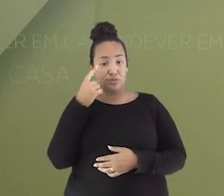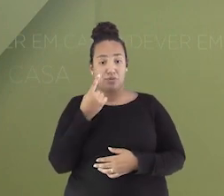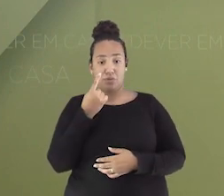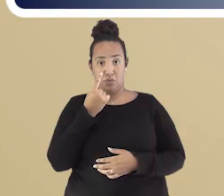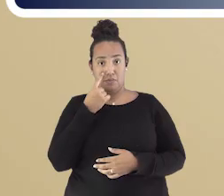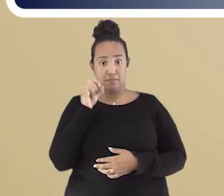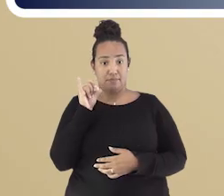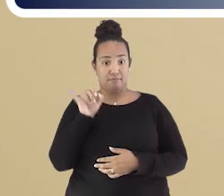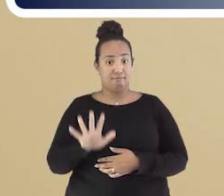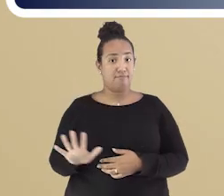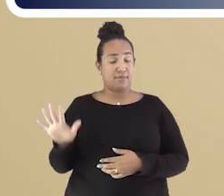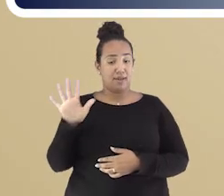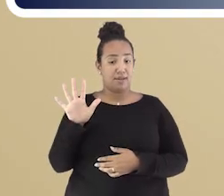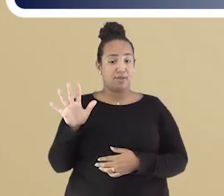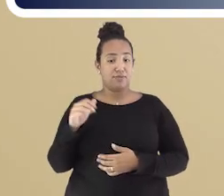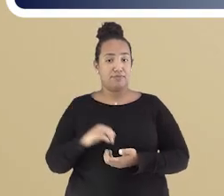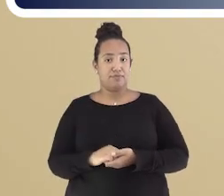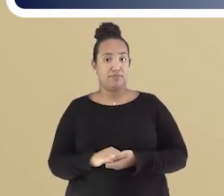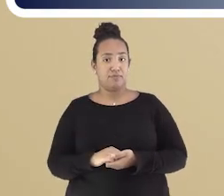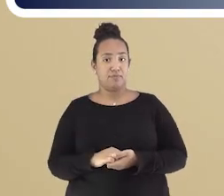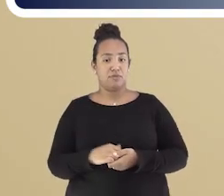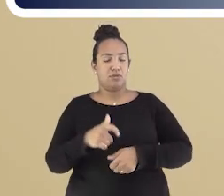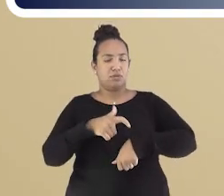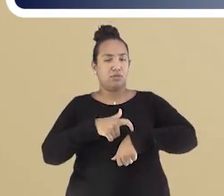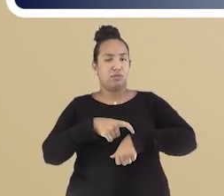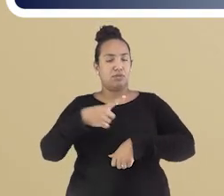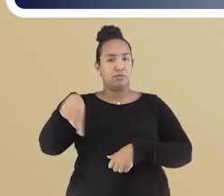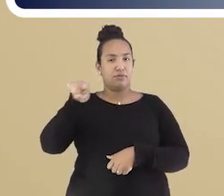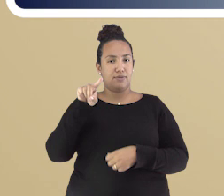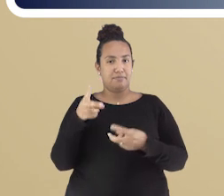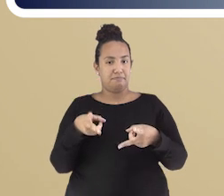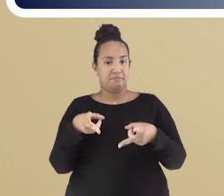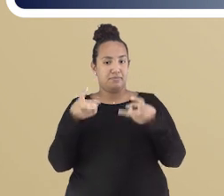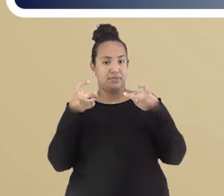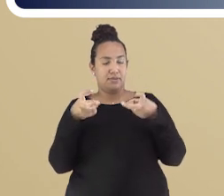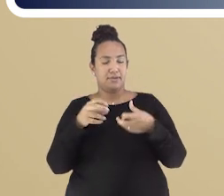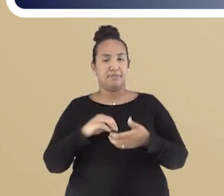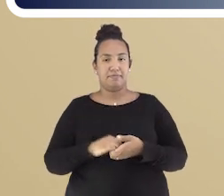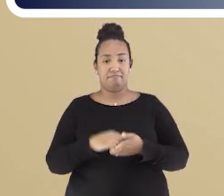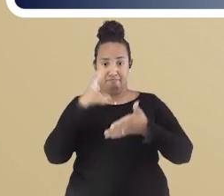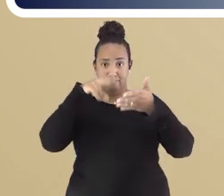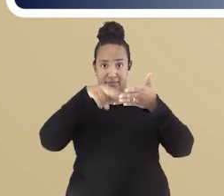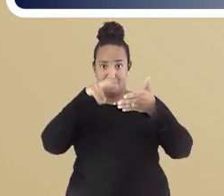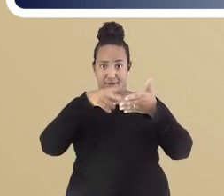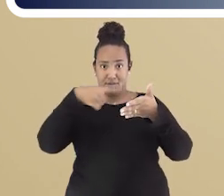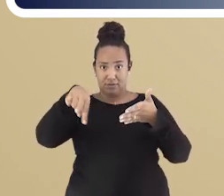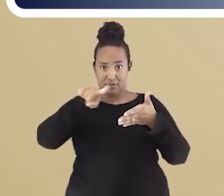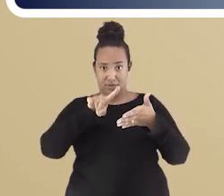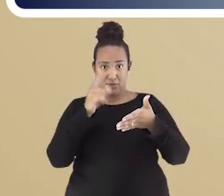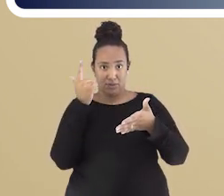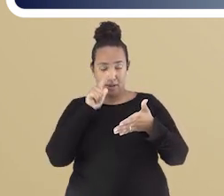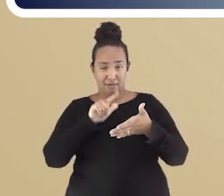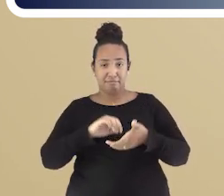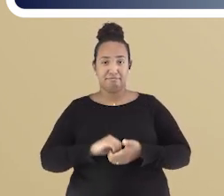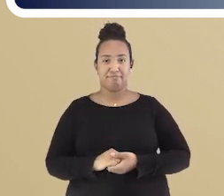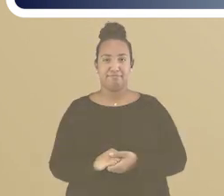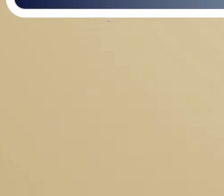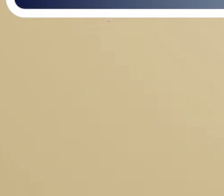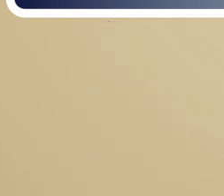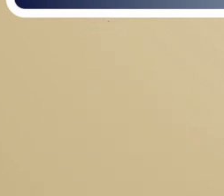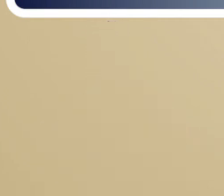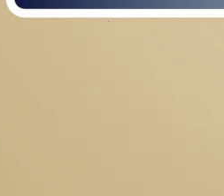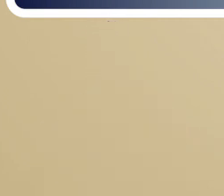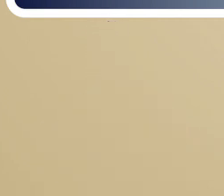a dia? Observem essa imagem. Eu vou deixá-la na tela por alguns segundos. Leia o que está escrito. Você consegue ler?